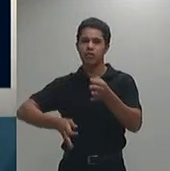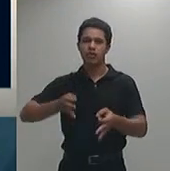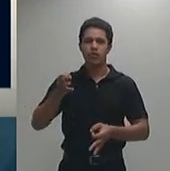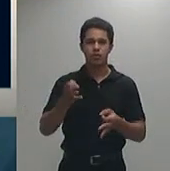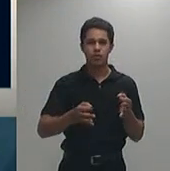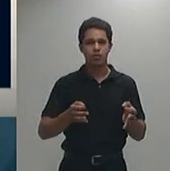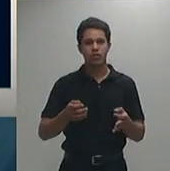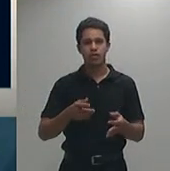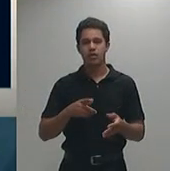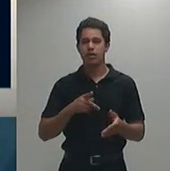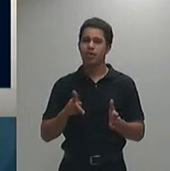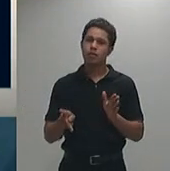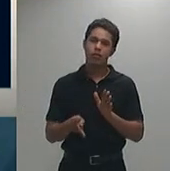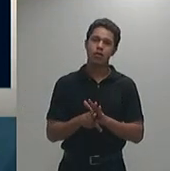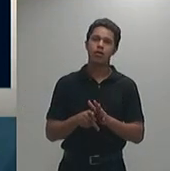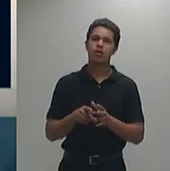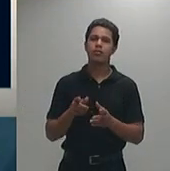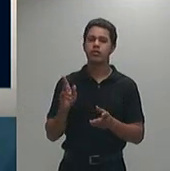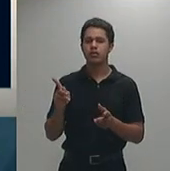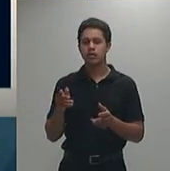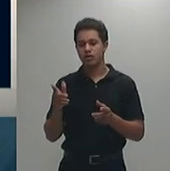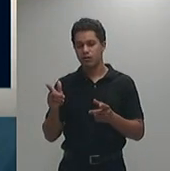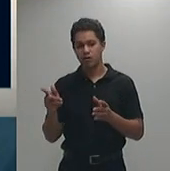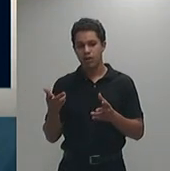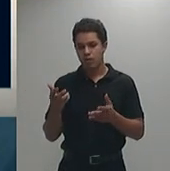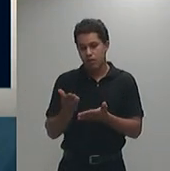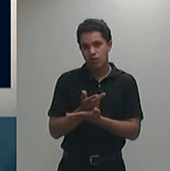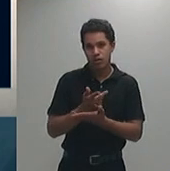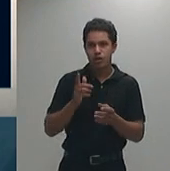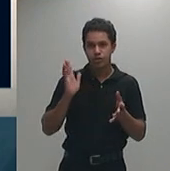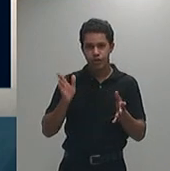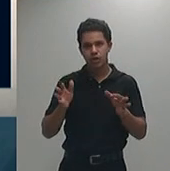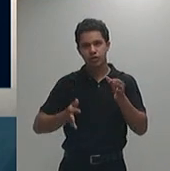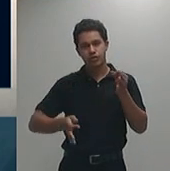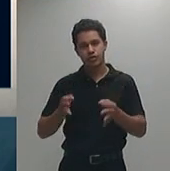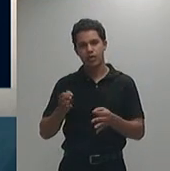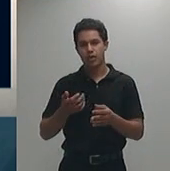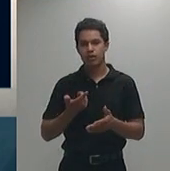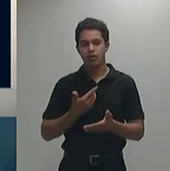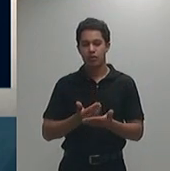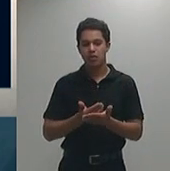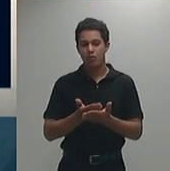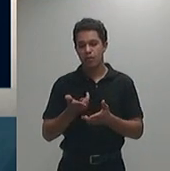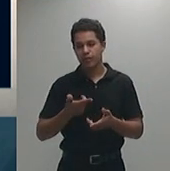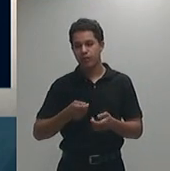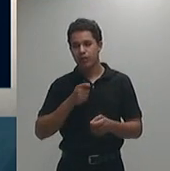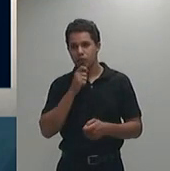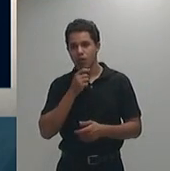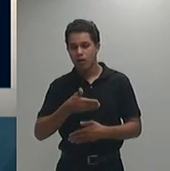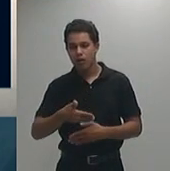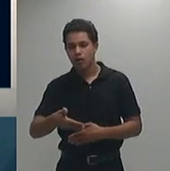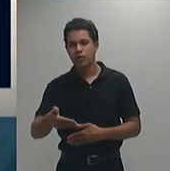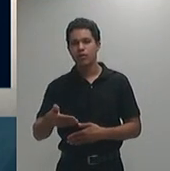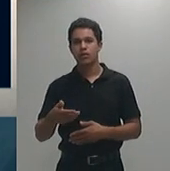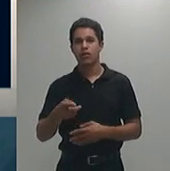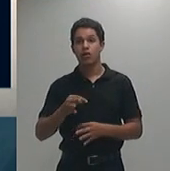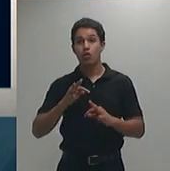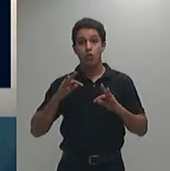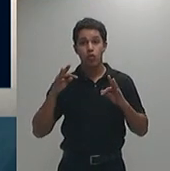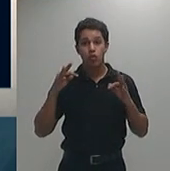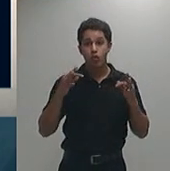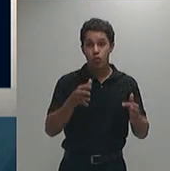impulso já casos advogados perdão em curso perante esta igreja por tudo aconselhando